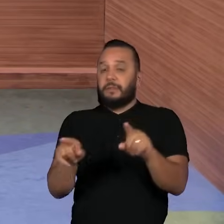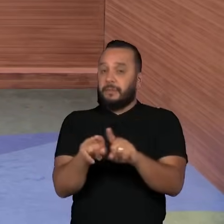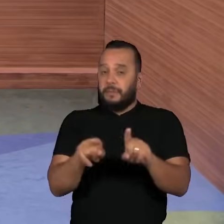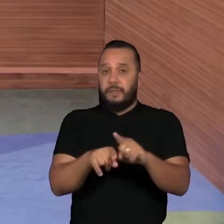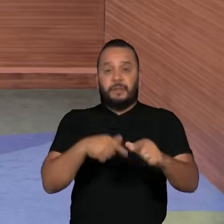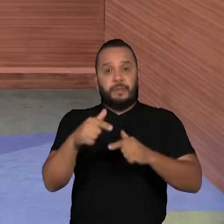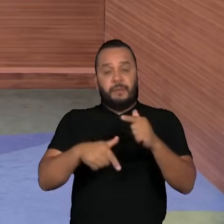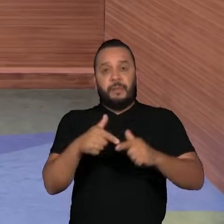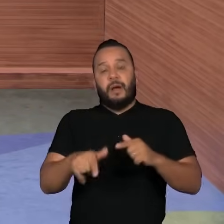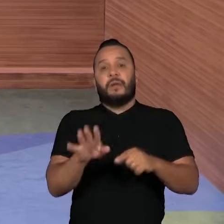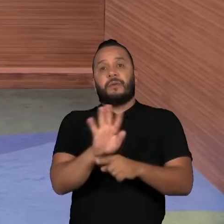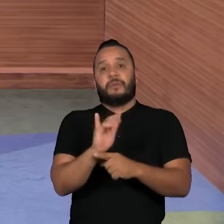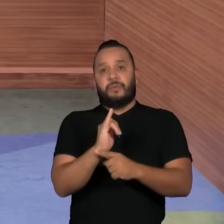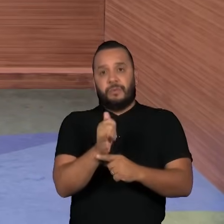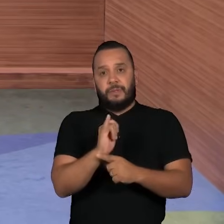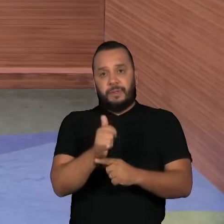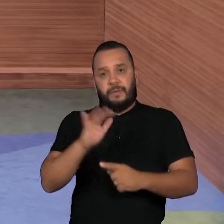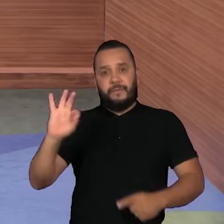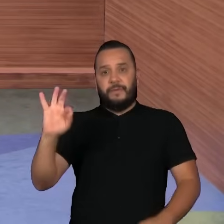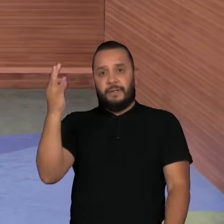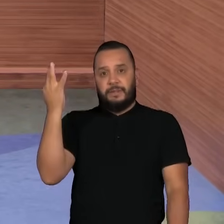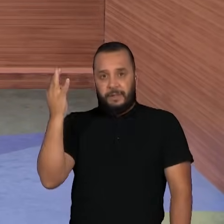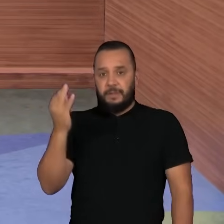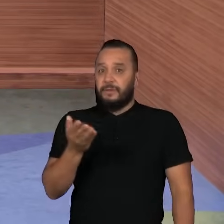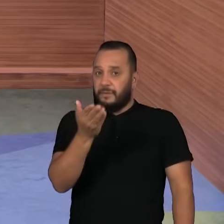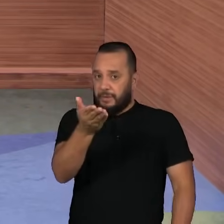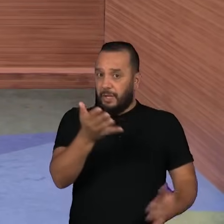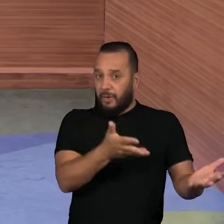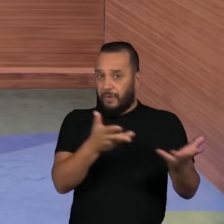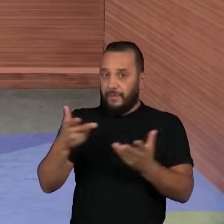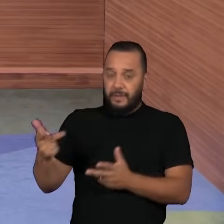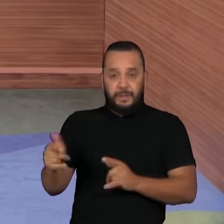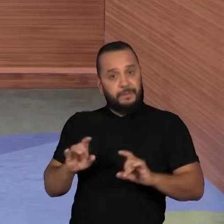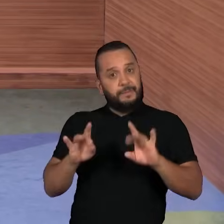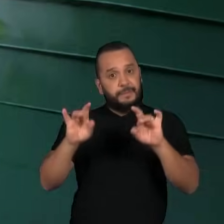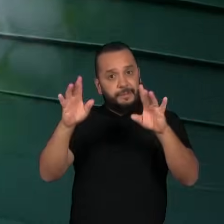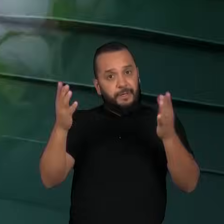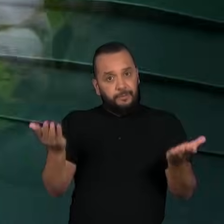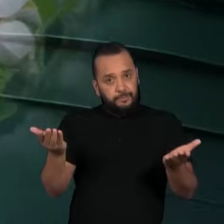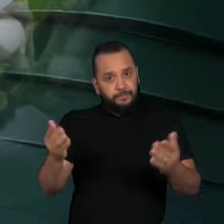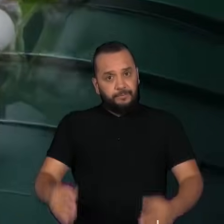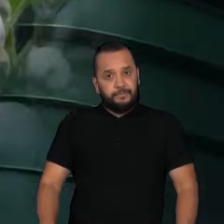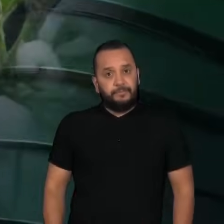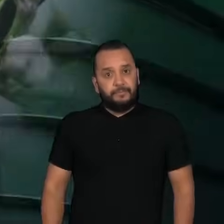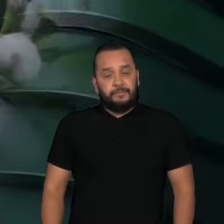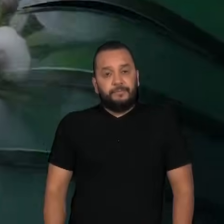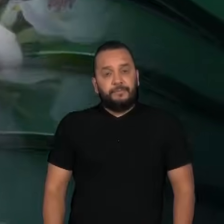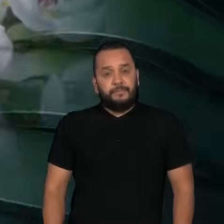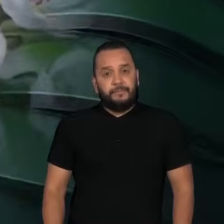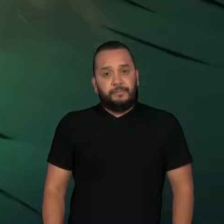famoso documentarista francês. Você é o nosso convidado especial.